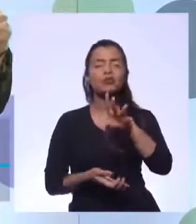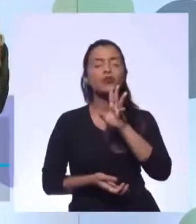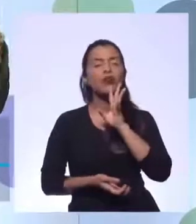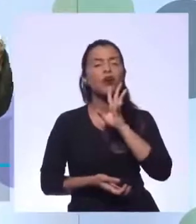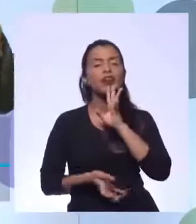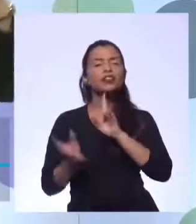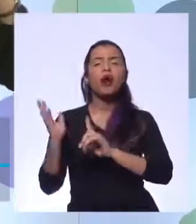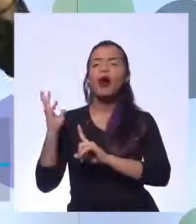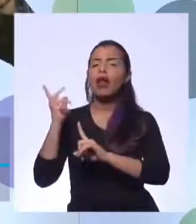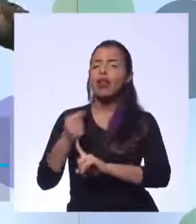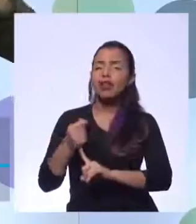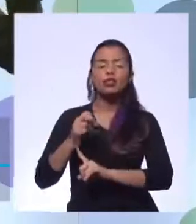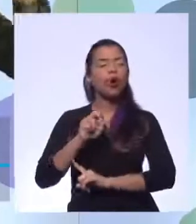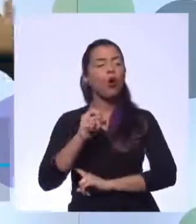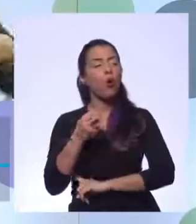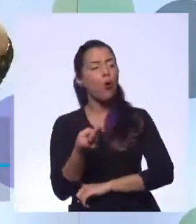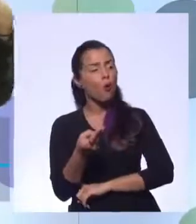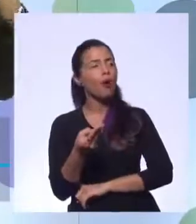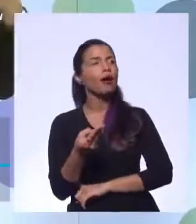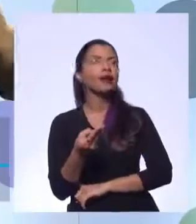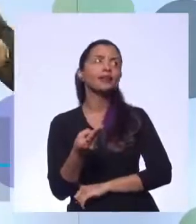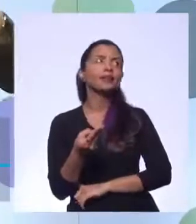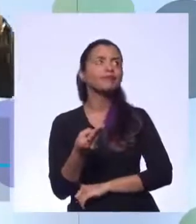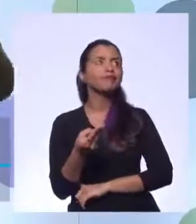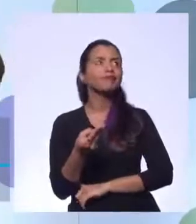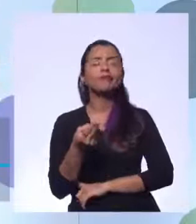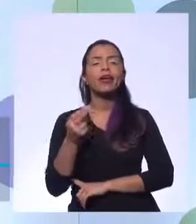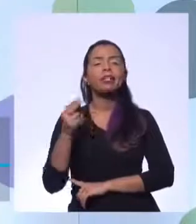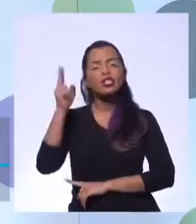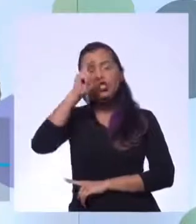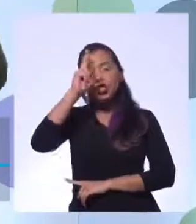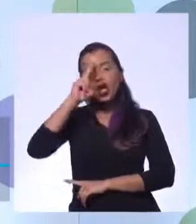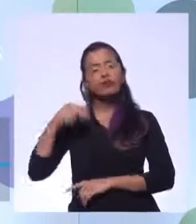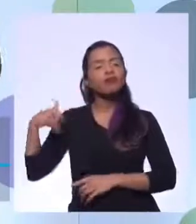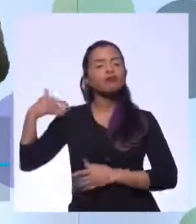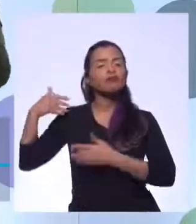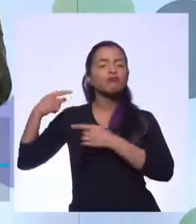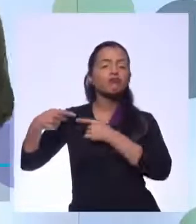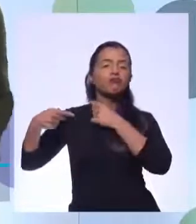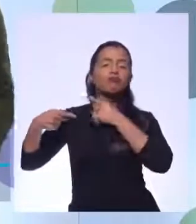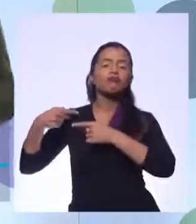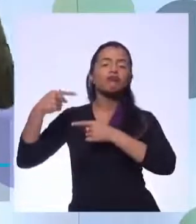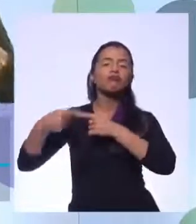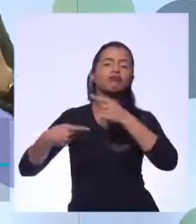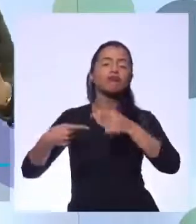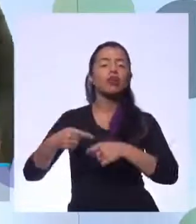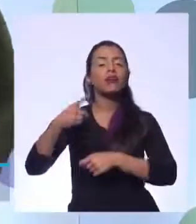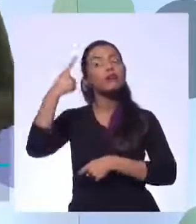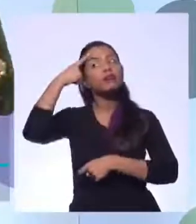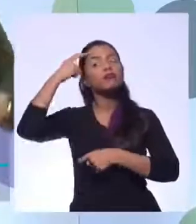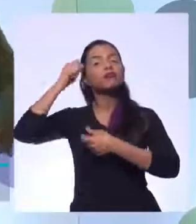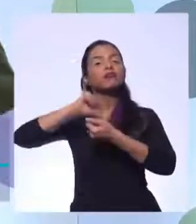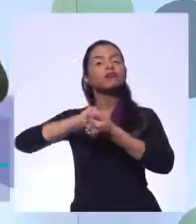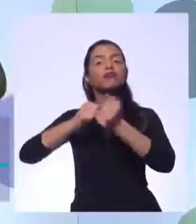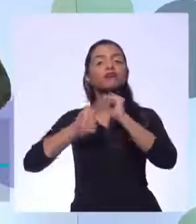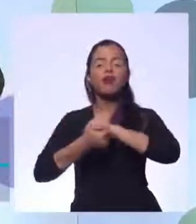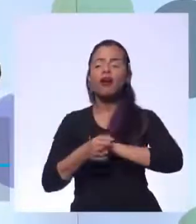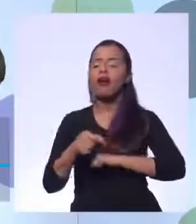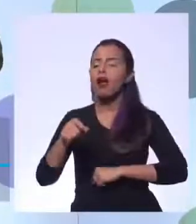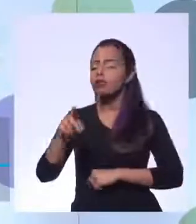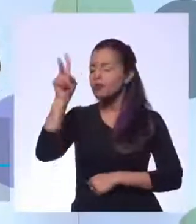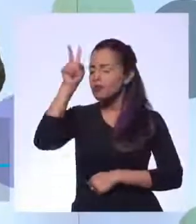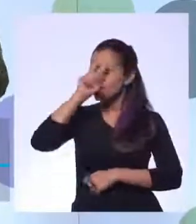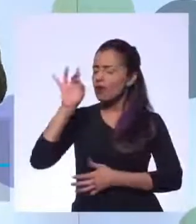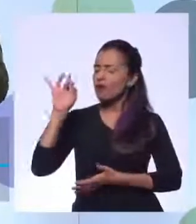lenda ou conhece aquela história que vai passando de geração em geração? Aí vocês podem criar de vocês a própria narrativa. Essa é a história